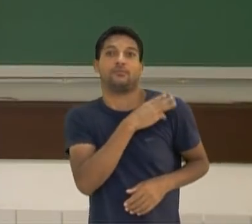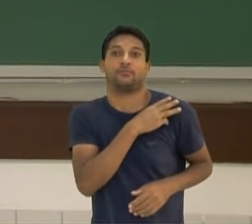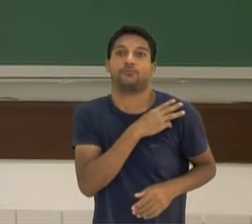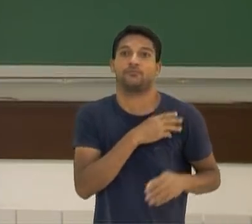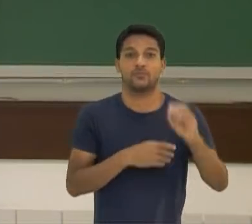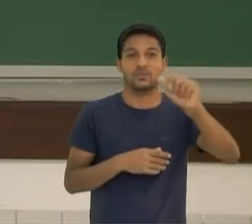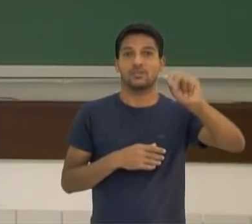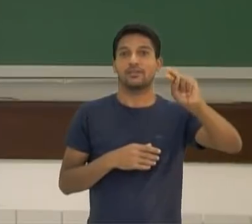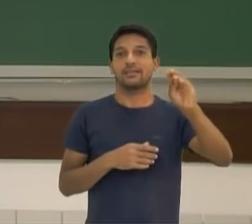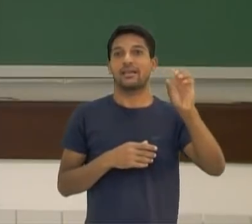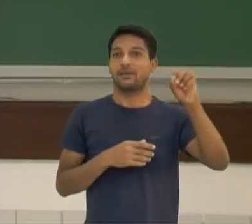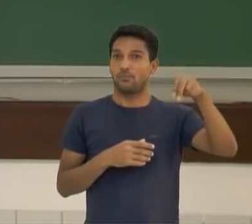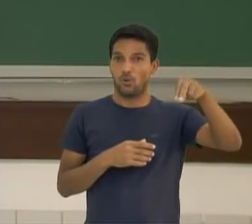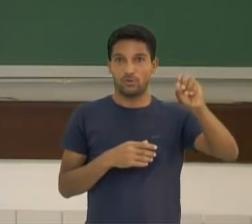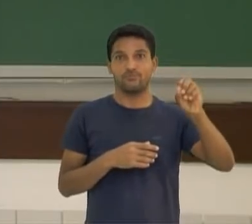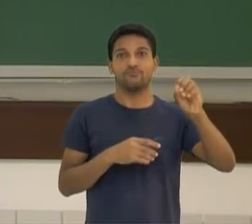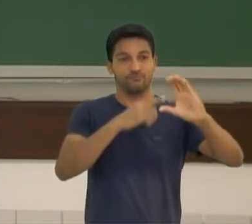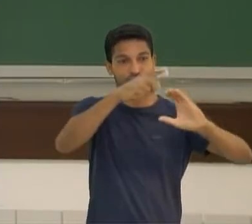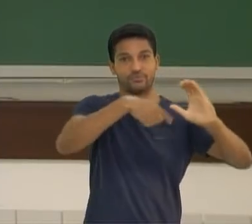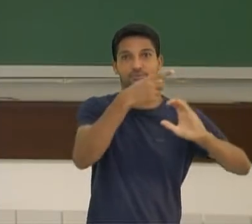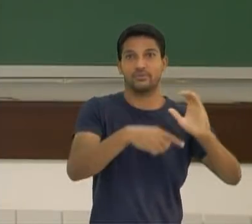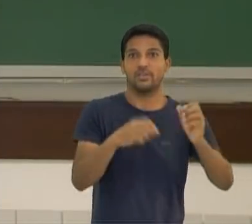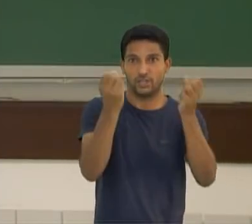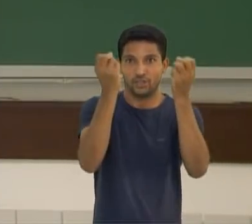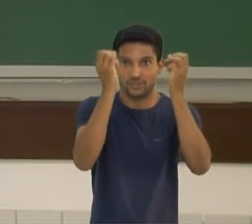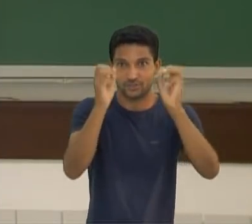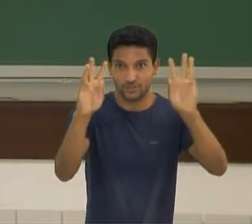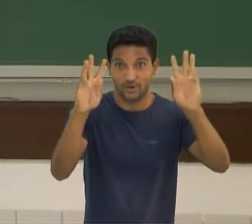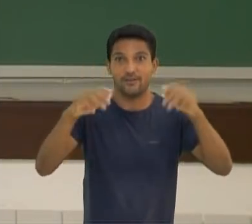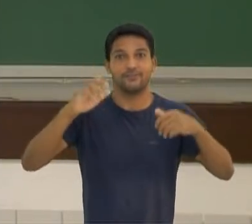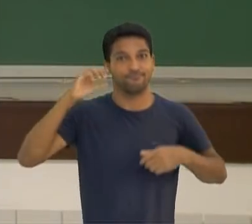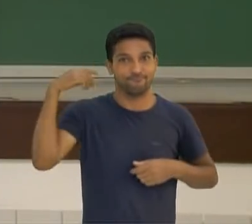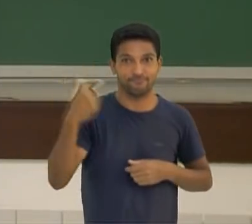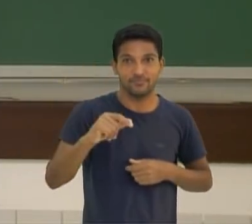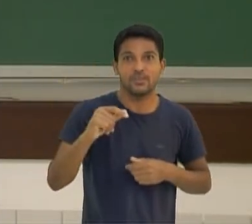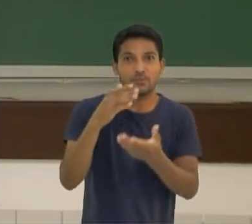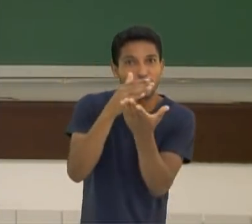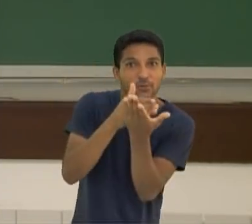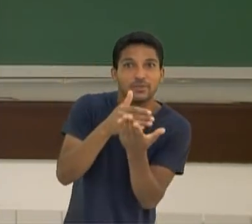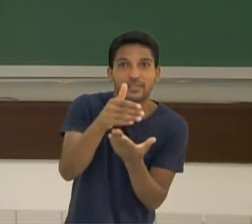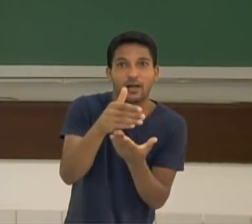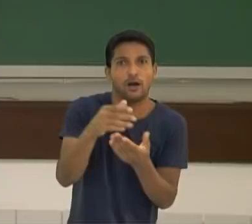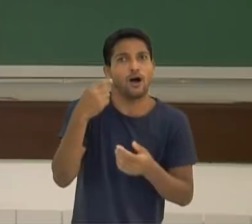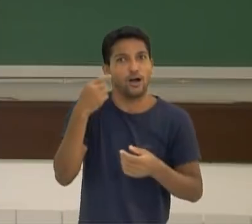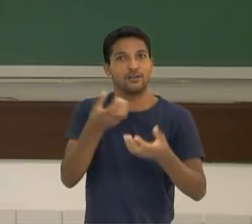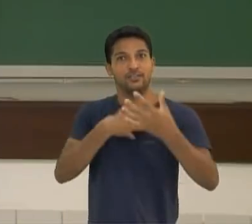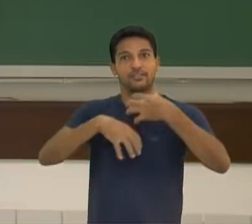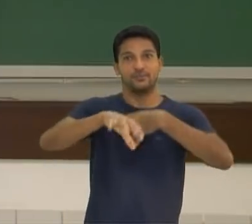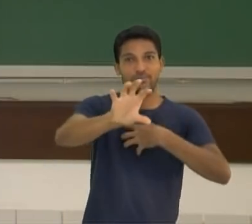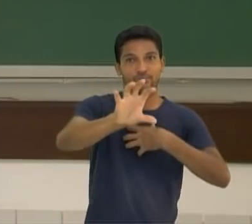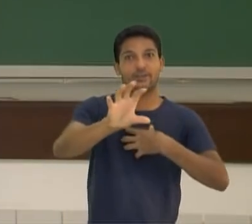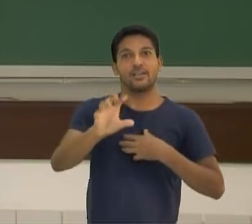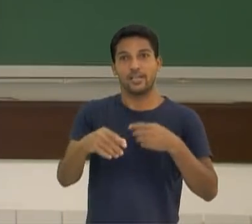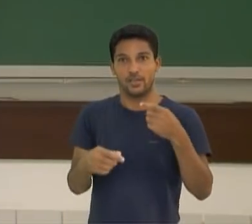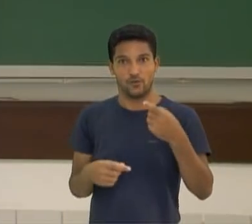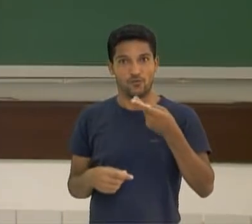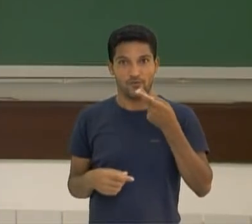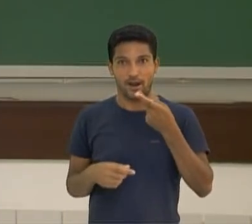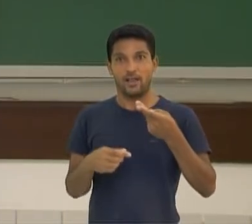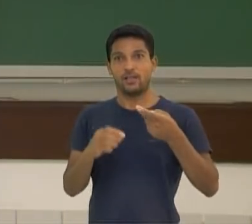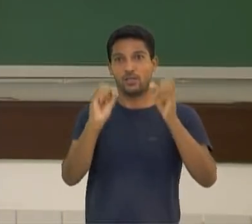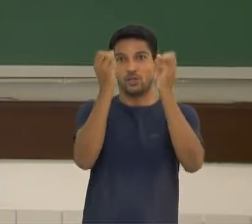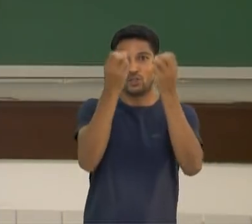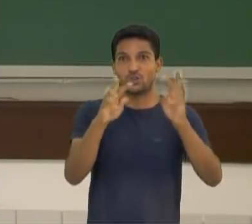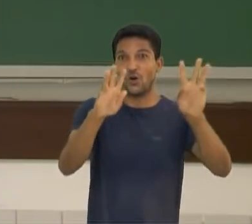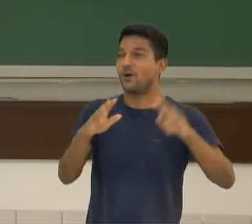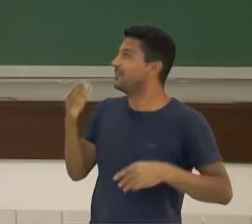da química orgânica. Show de bola? Para começar, é aquele start. Eu digo show daqui, você diz show